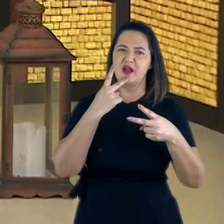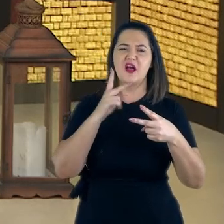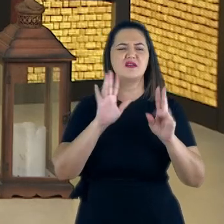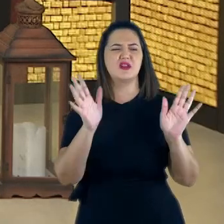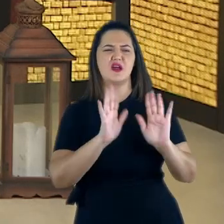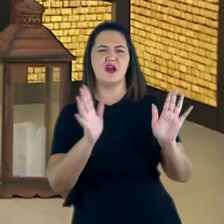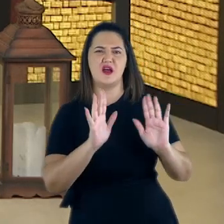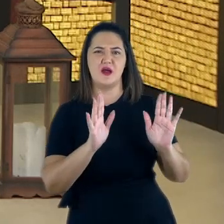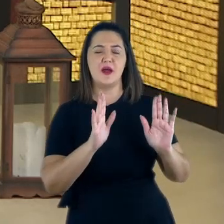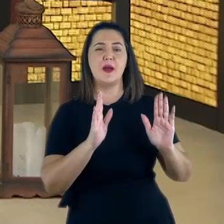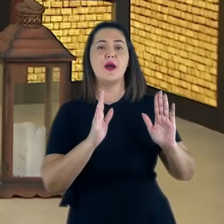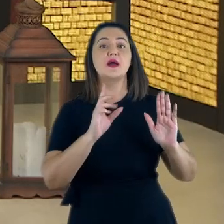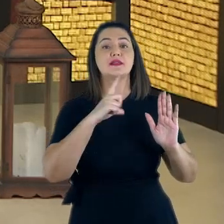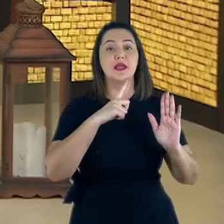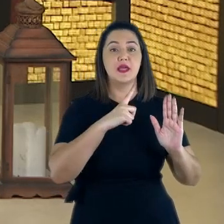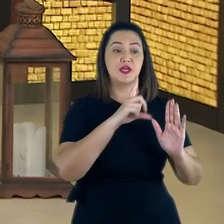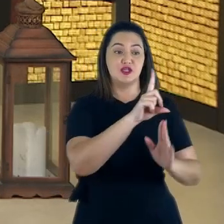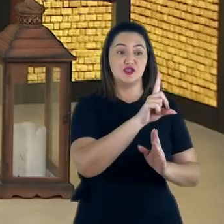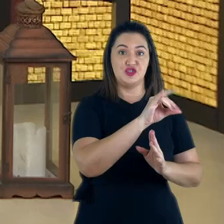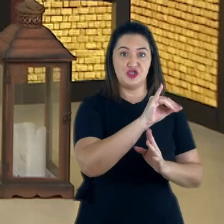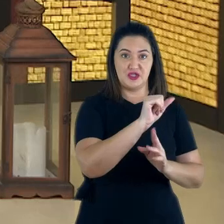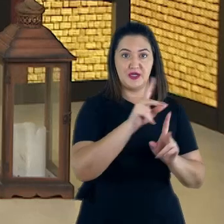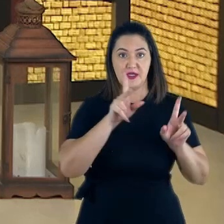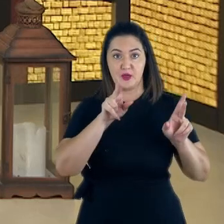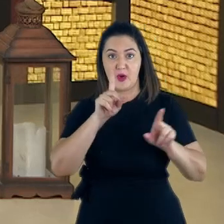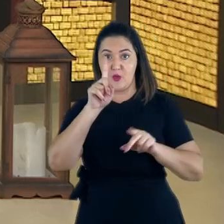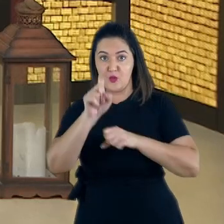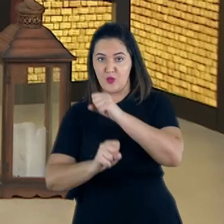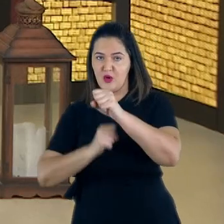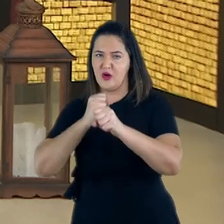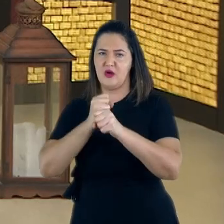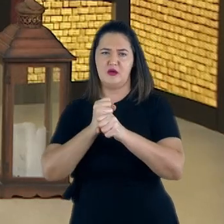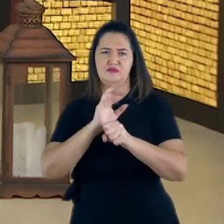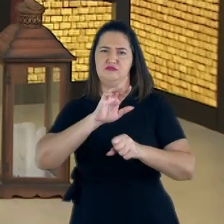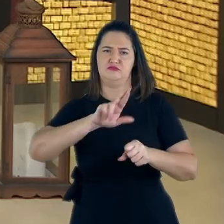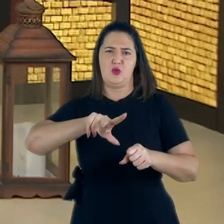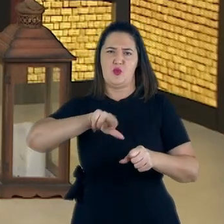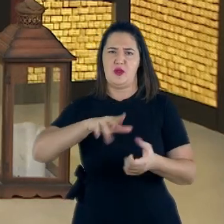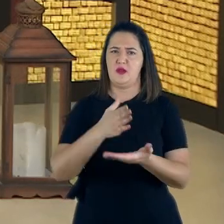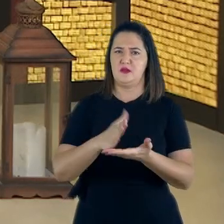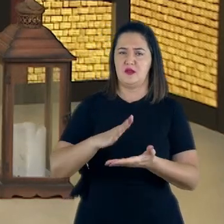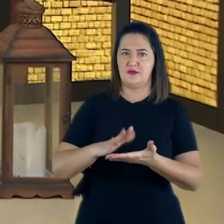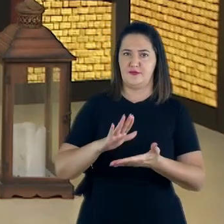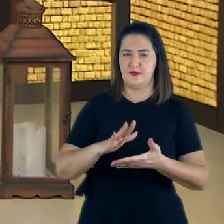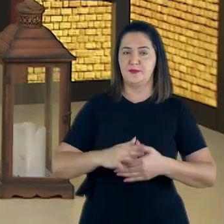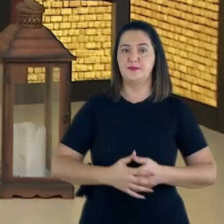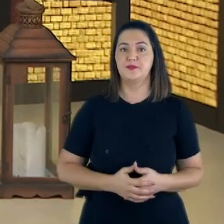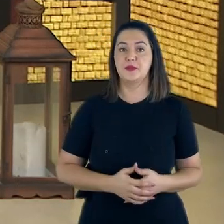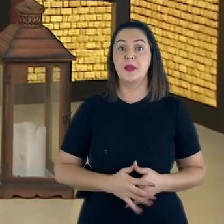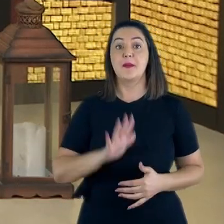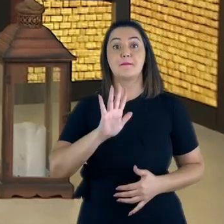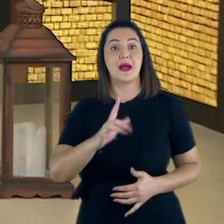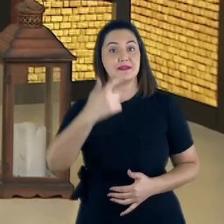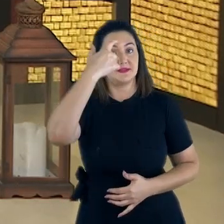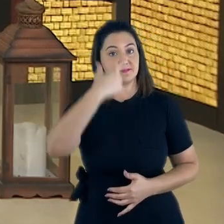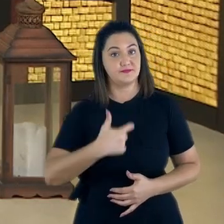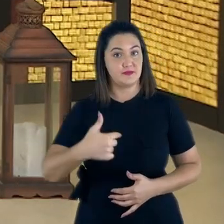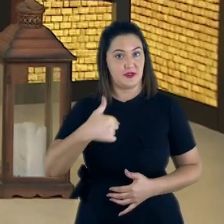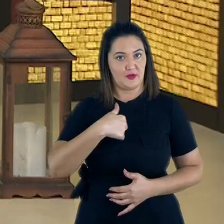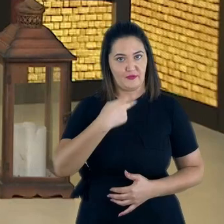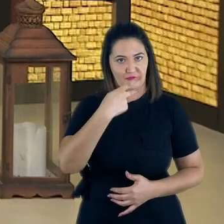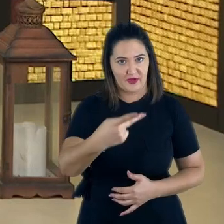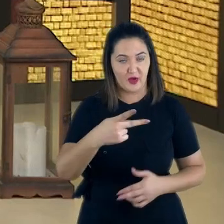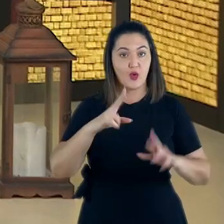princípio dia-ano de entendimento da profecia seria realmente algo válido para entender os tempos proféticos. Mas eu